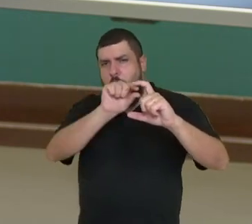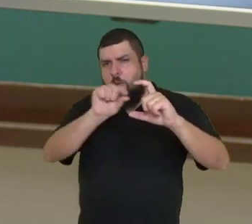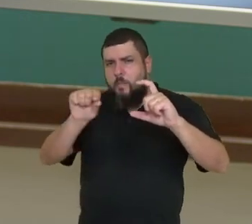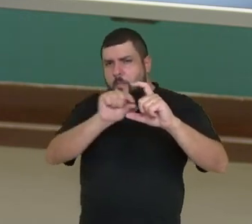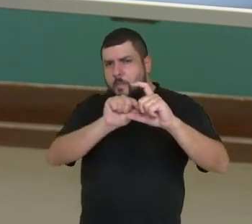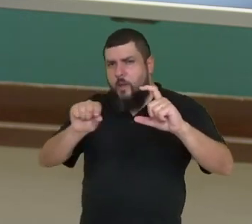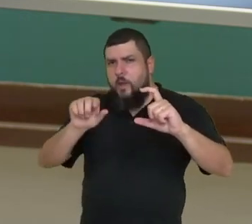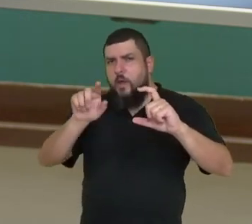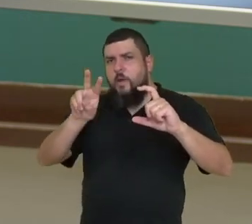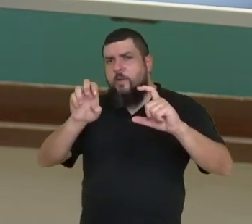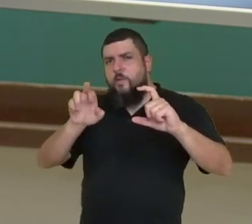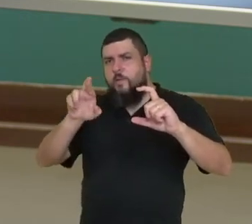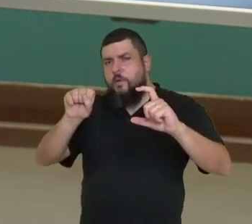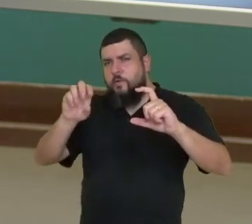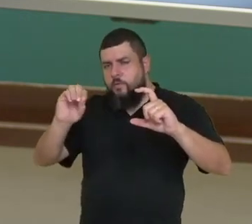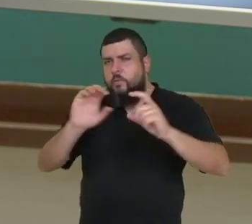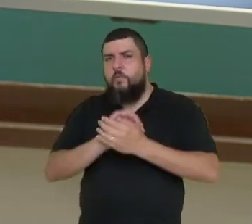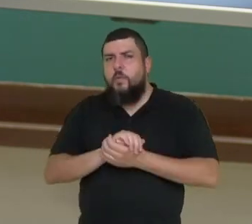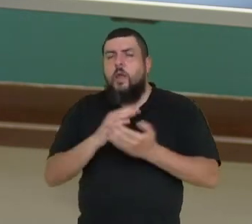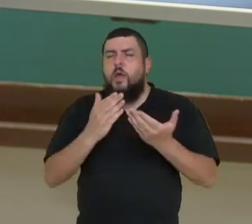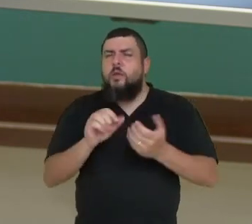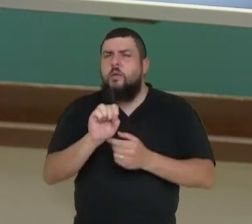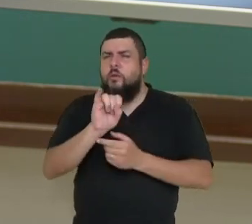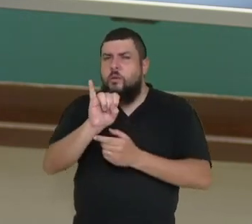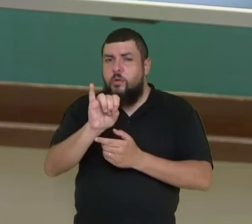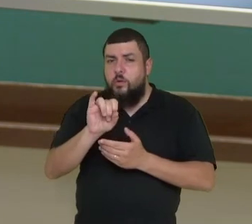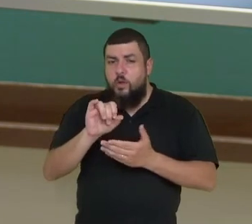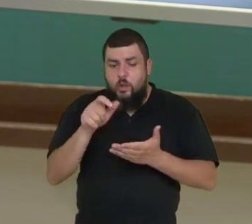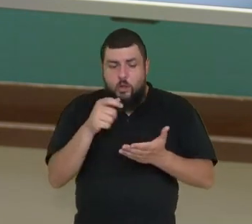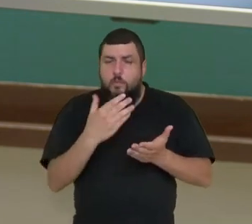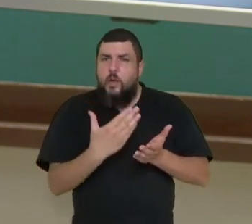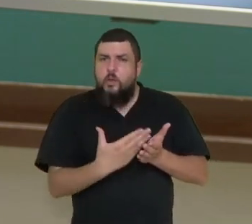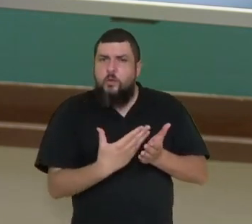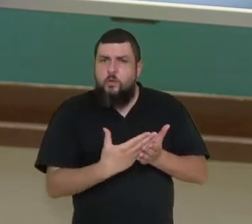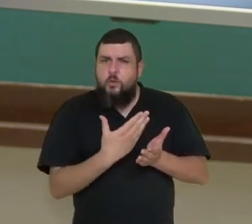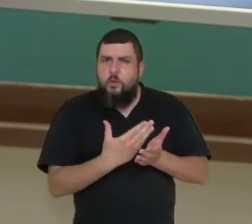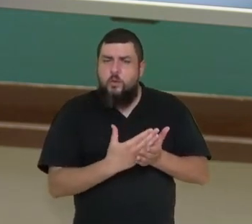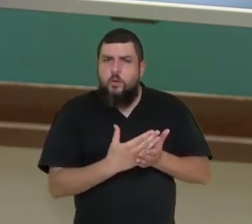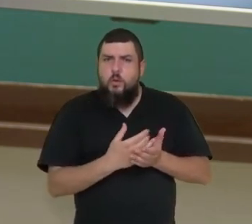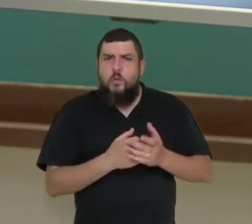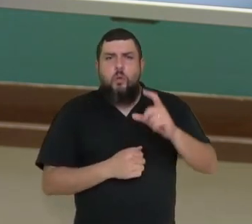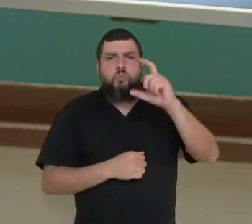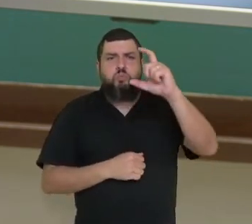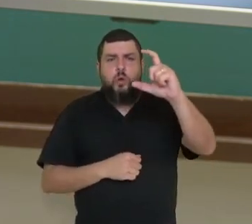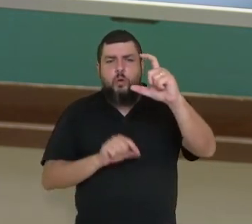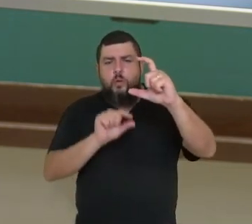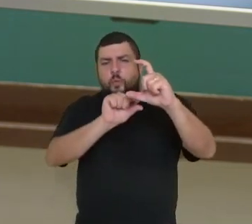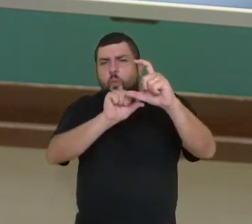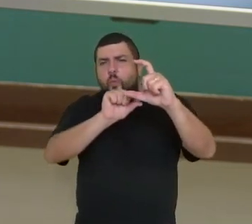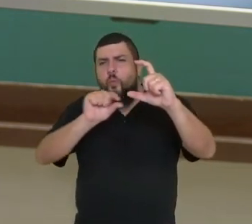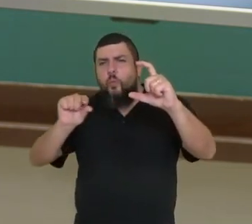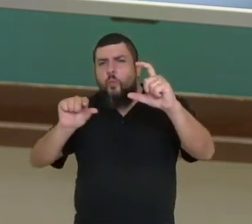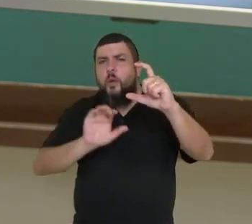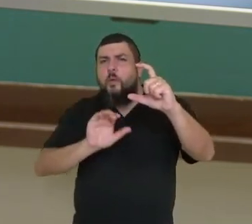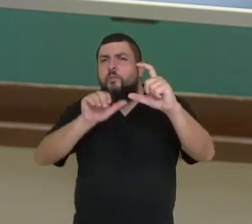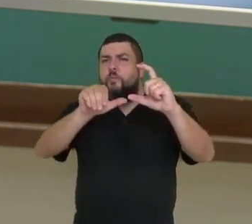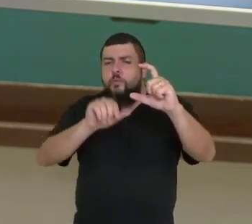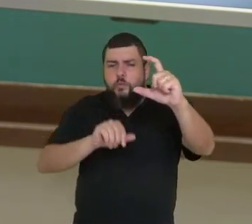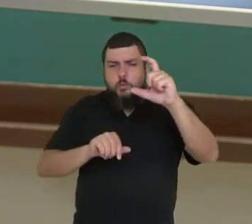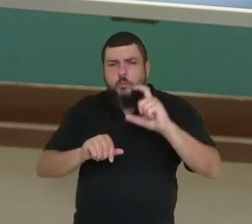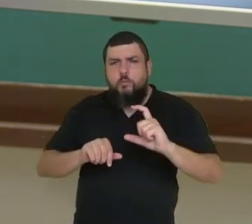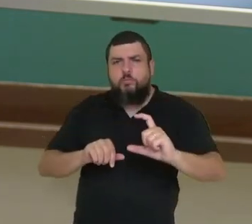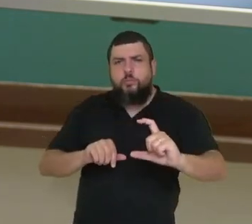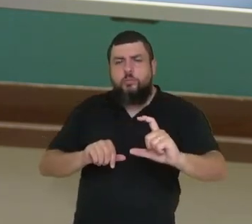verso. Então a gente pode, se estiver fazendo no caderno, pular uma linha entre uma estrofe e outra para deixar claro